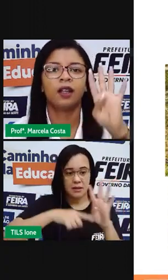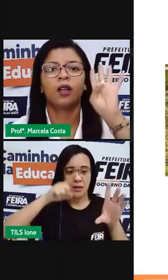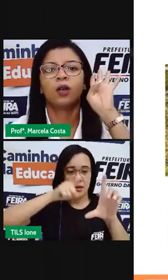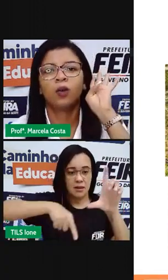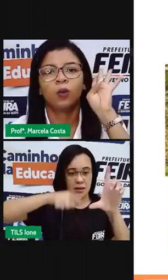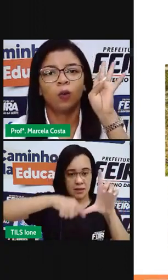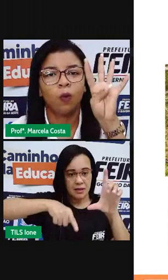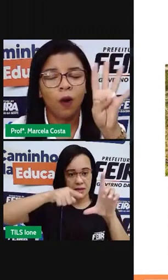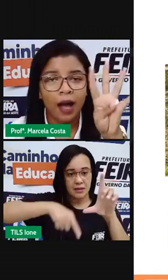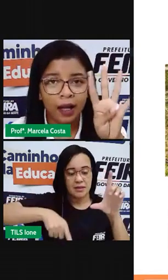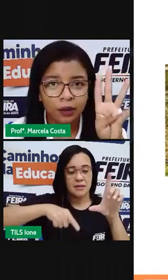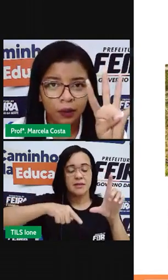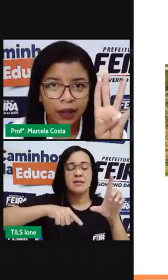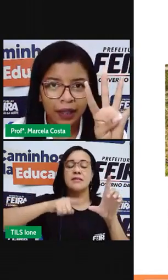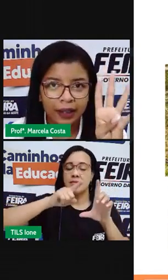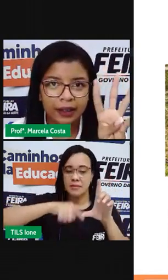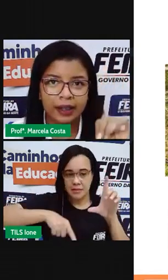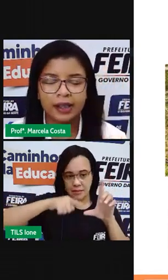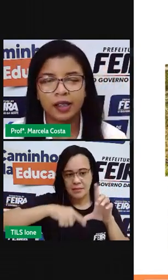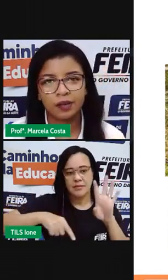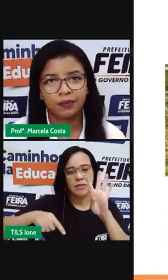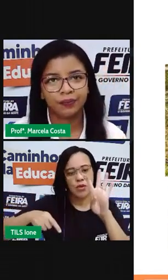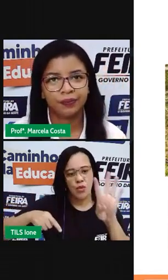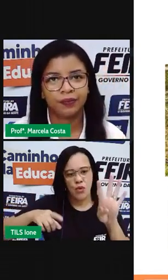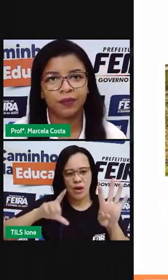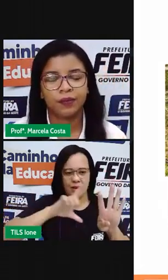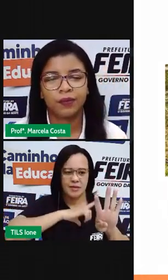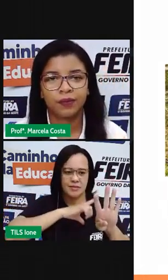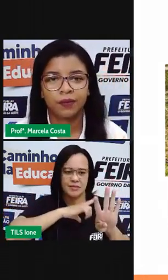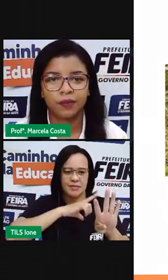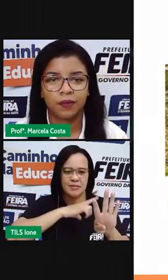ter quatro